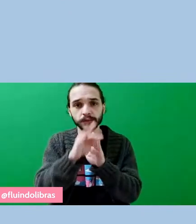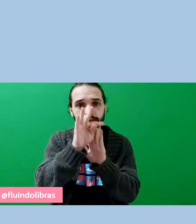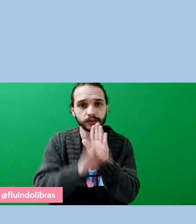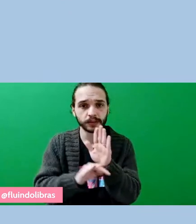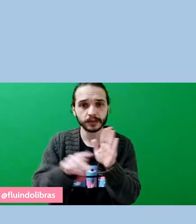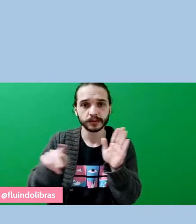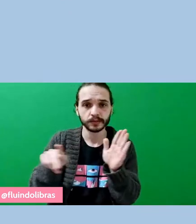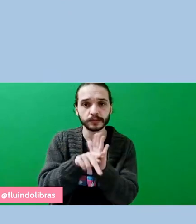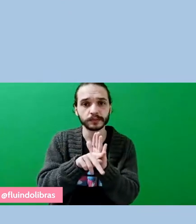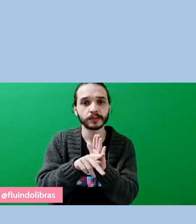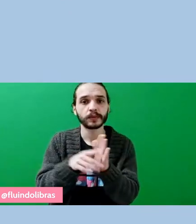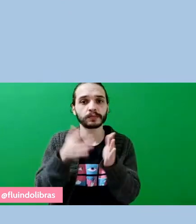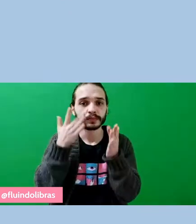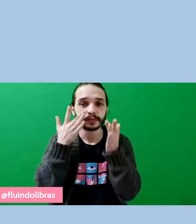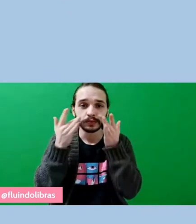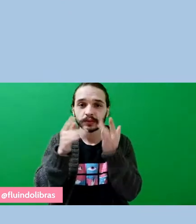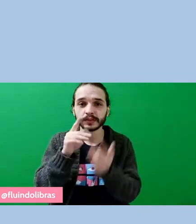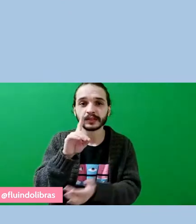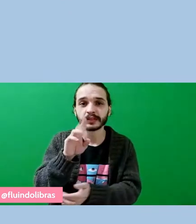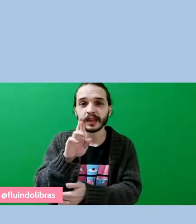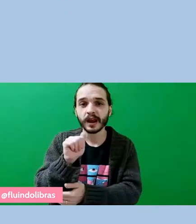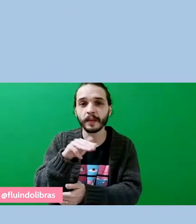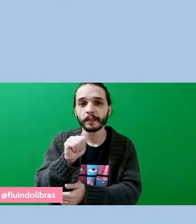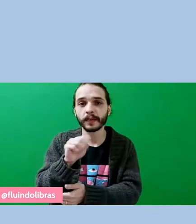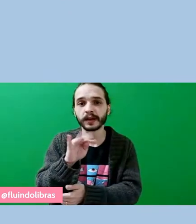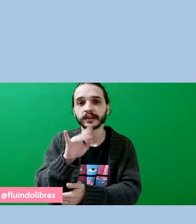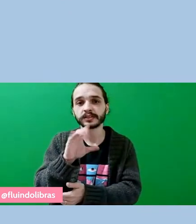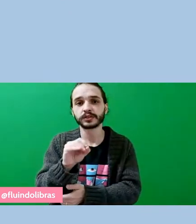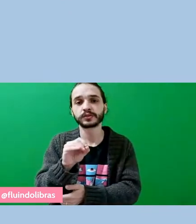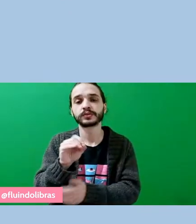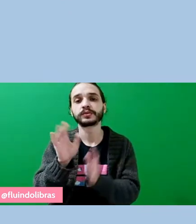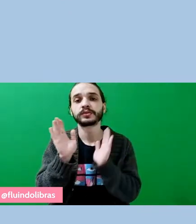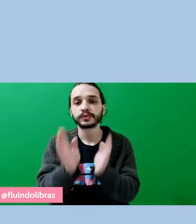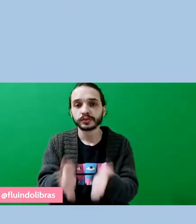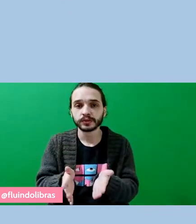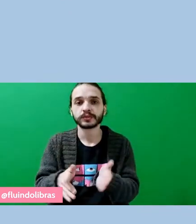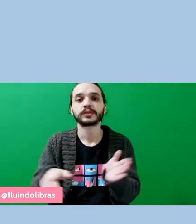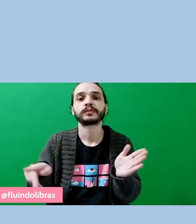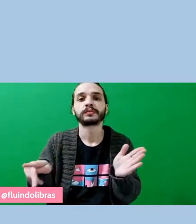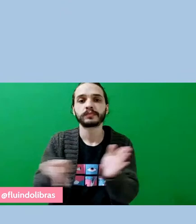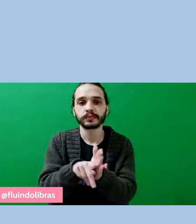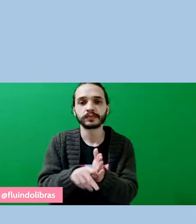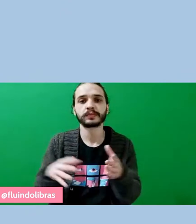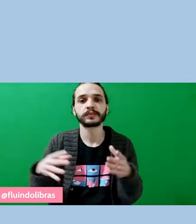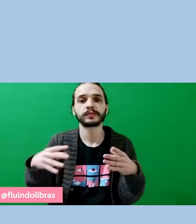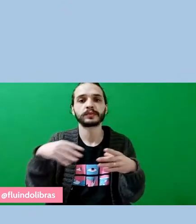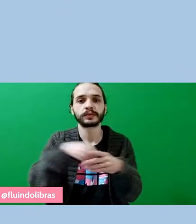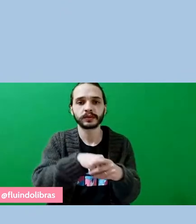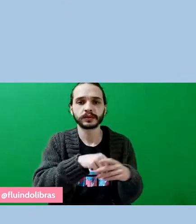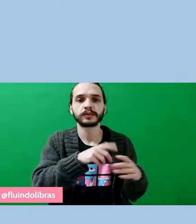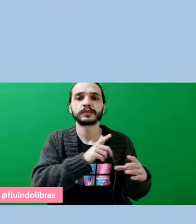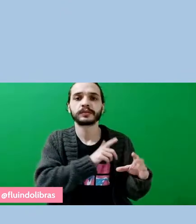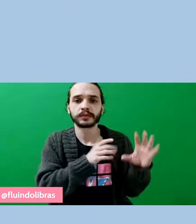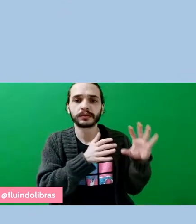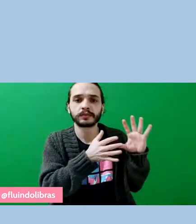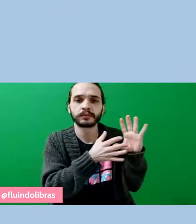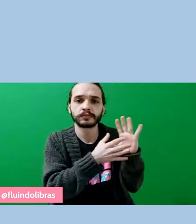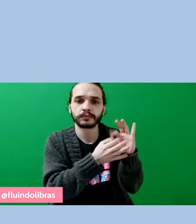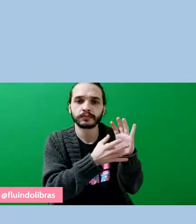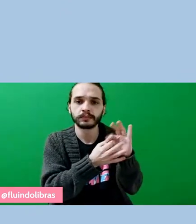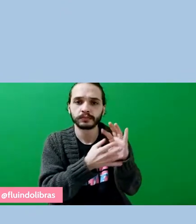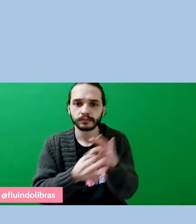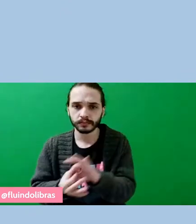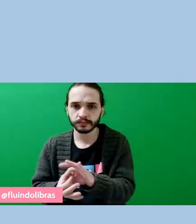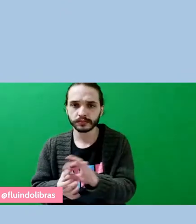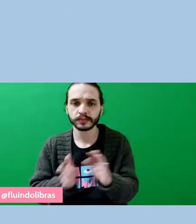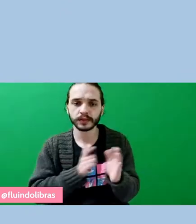para tela, é um texto que já pressupõe que vai acontecer dentro de uma linearidade de tempo, né? Ou seja, ele tem um começo, tem um meio,